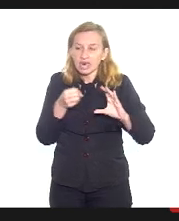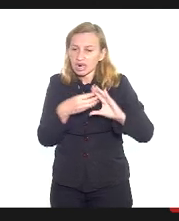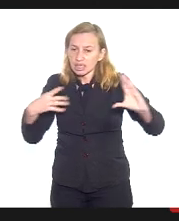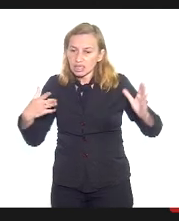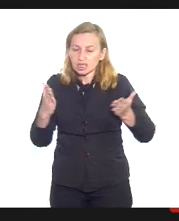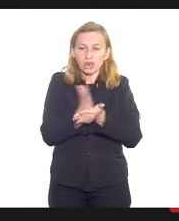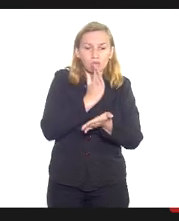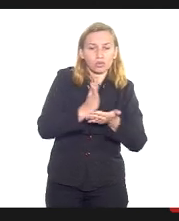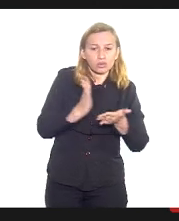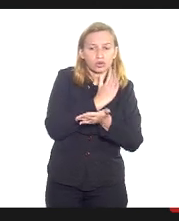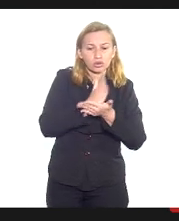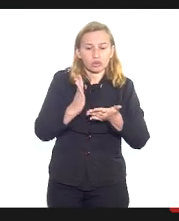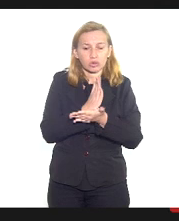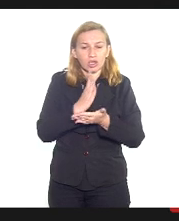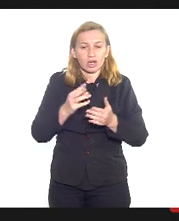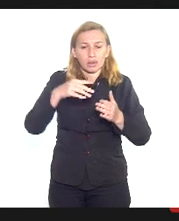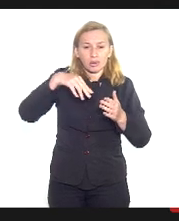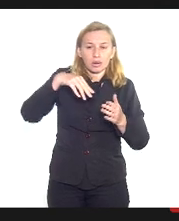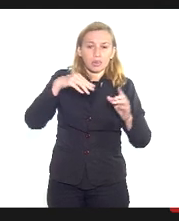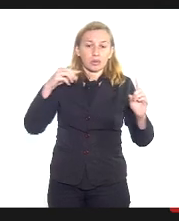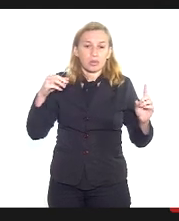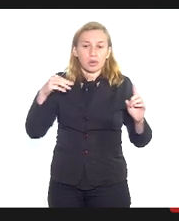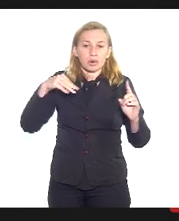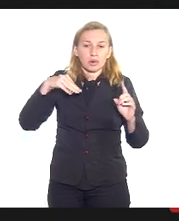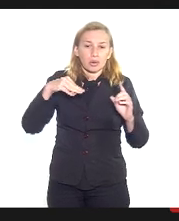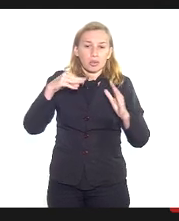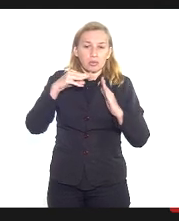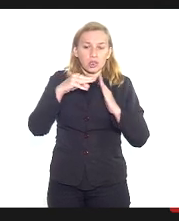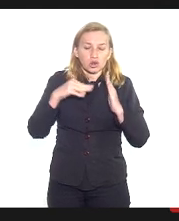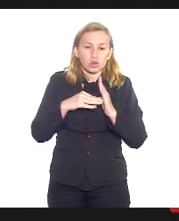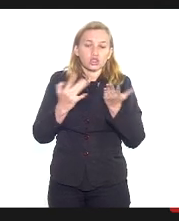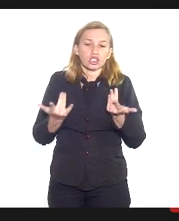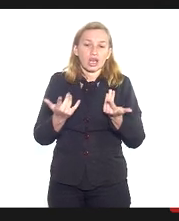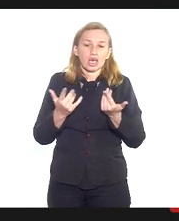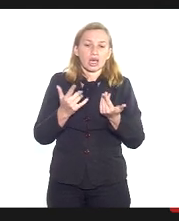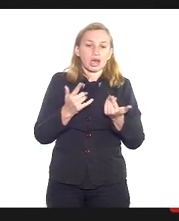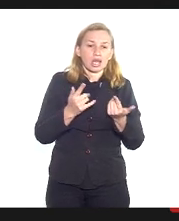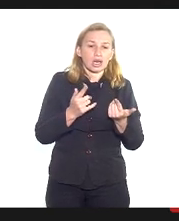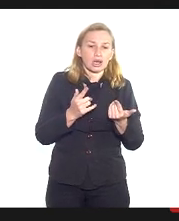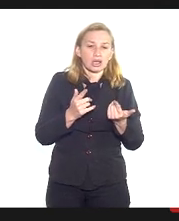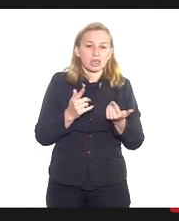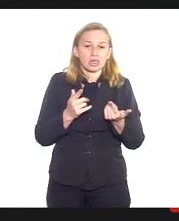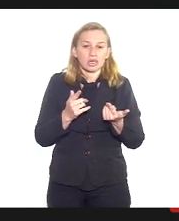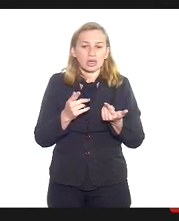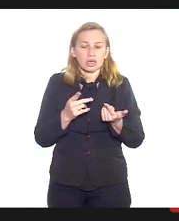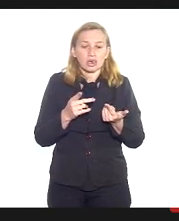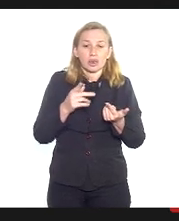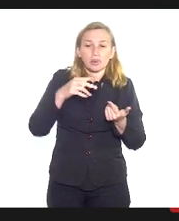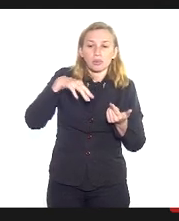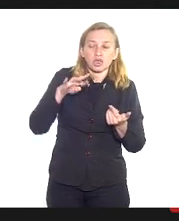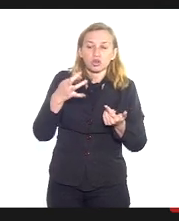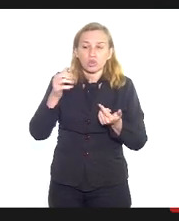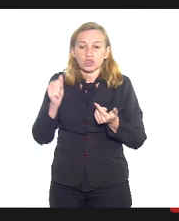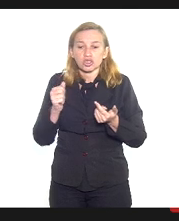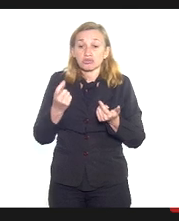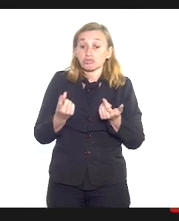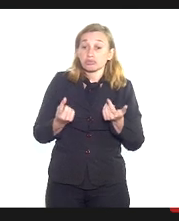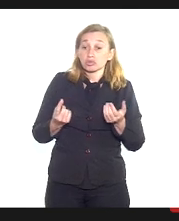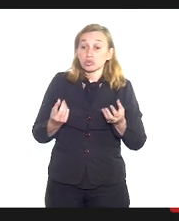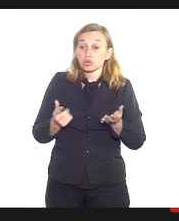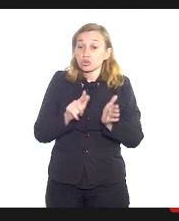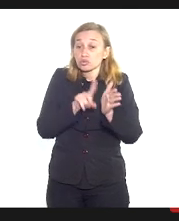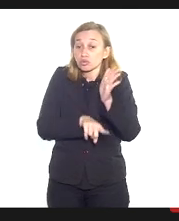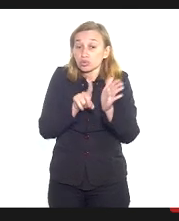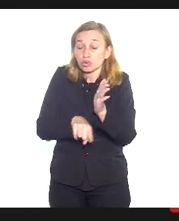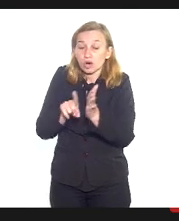de metodologias, aí estou indo para o segundo item, né, são dois ofícios, um é ECF, o outro é um questionamento sobre as metodologias dos gastos de apretamento. E